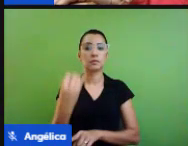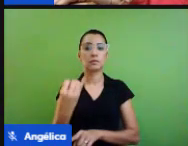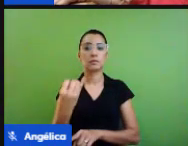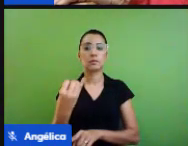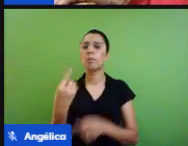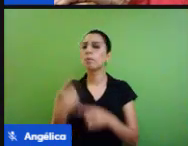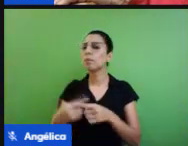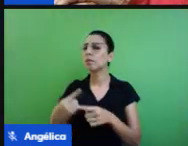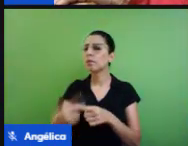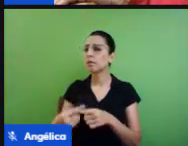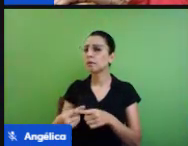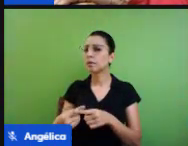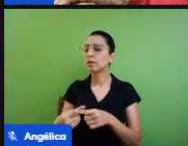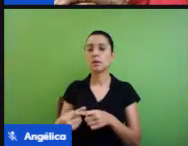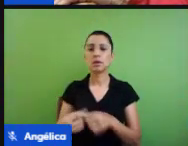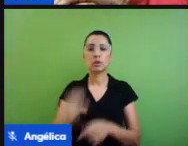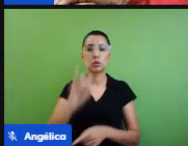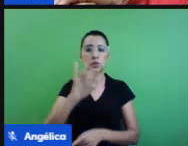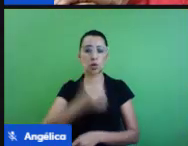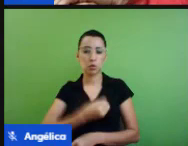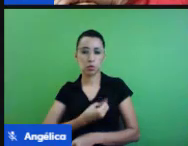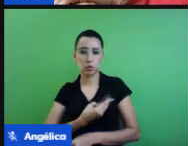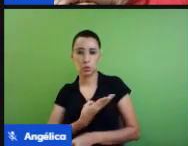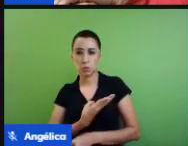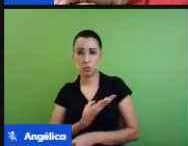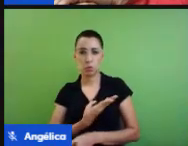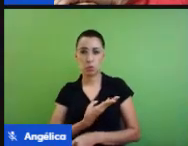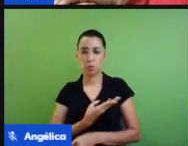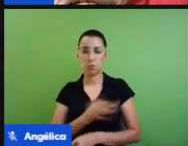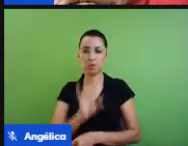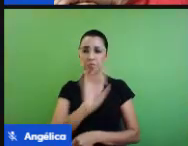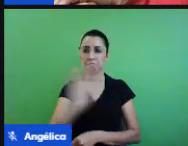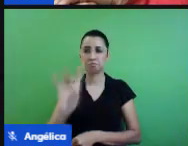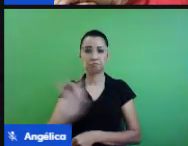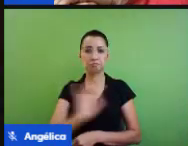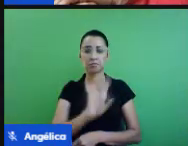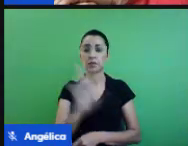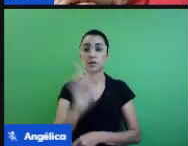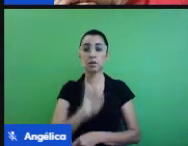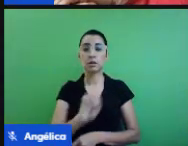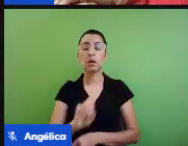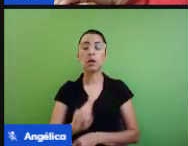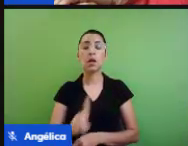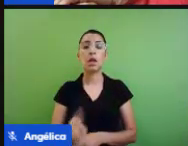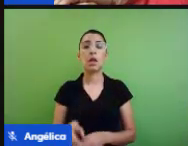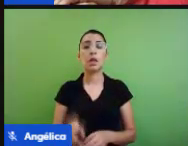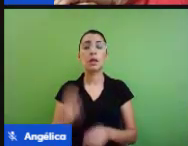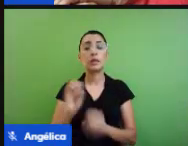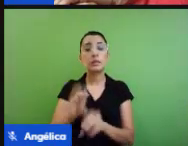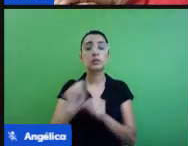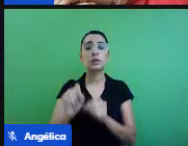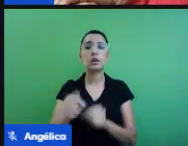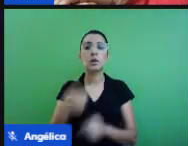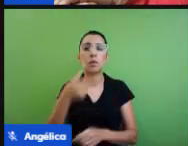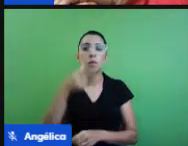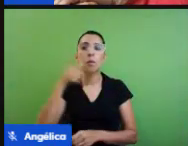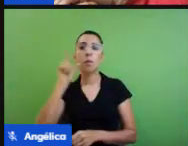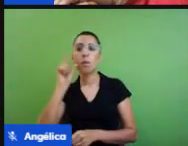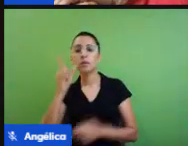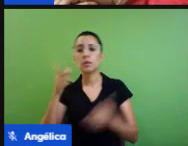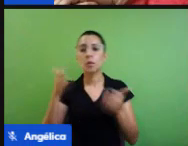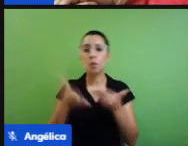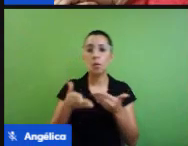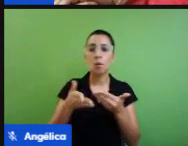ele não é só os números isolados, né? Ele trabalha a temporalidade do ontem, do hoje, como vai ser amanhã, e